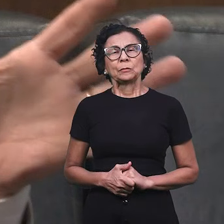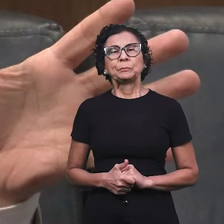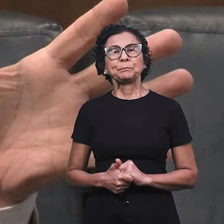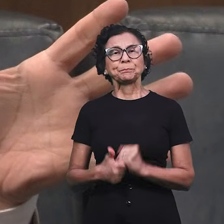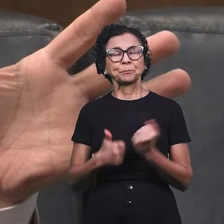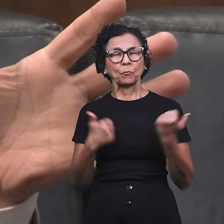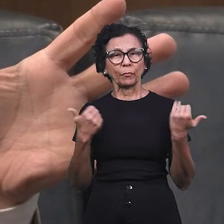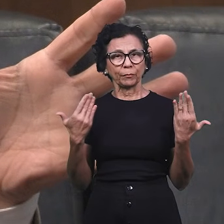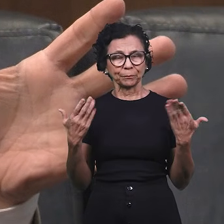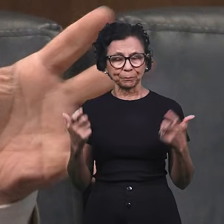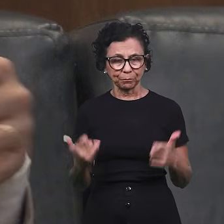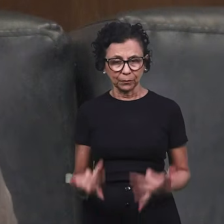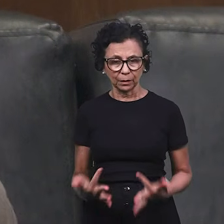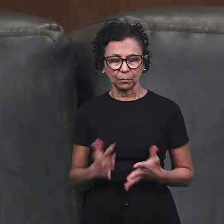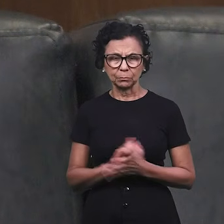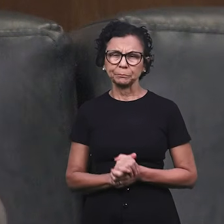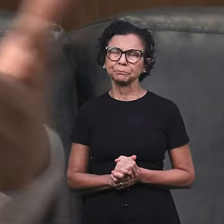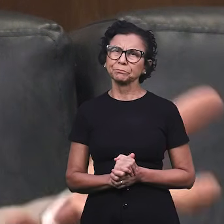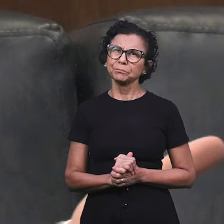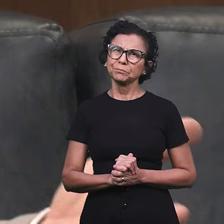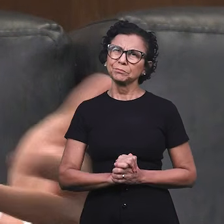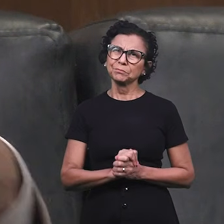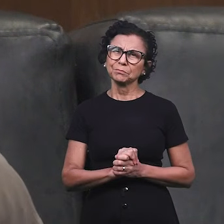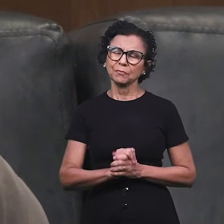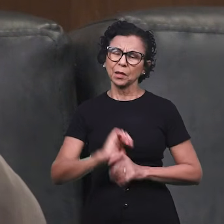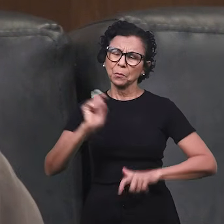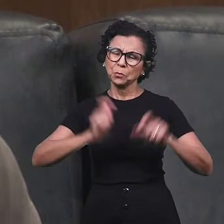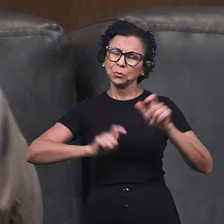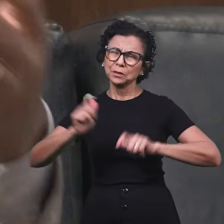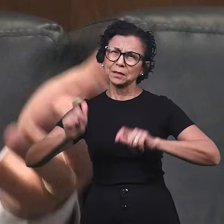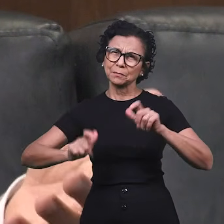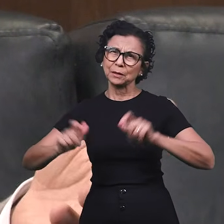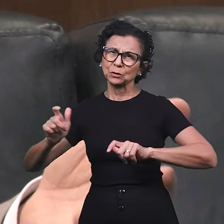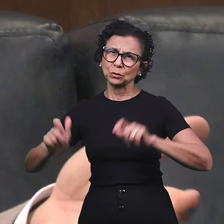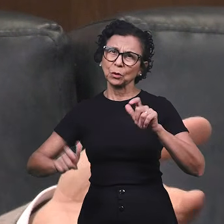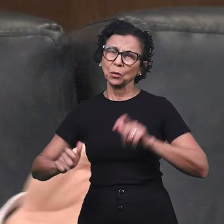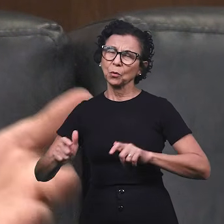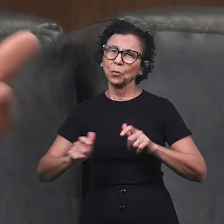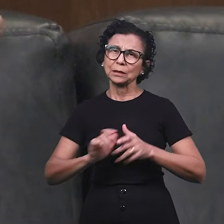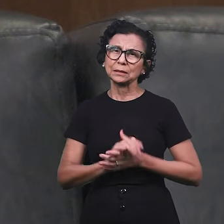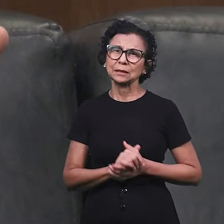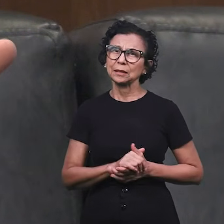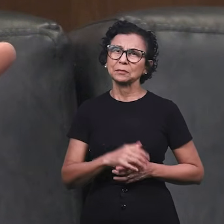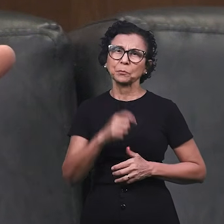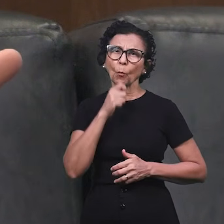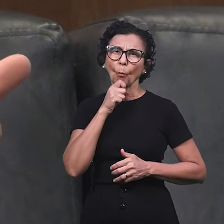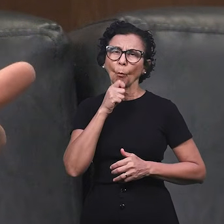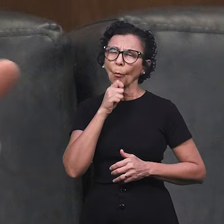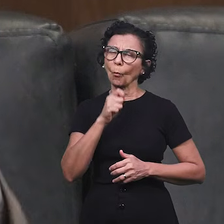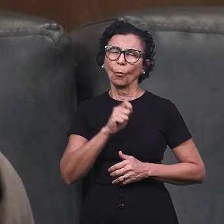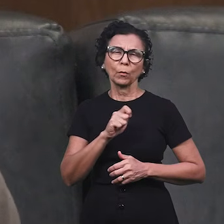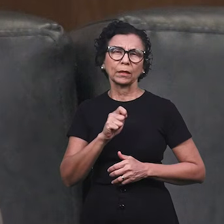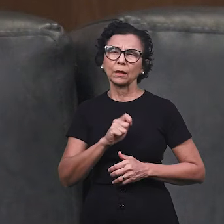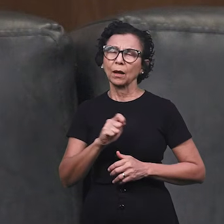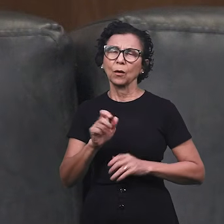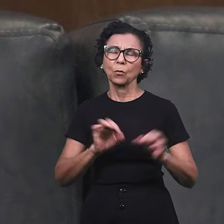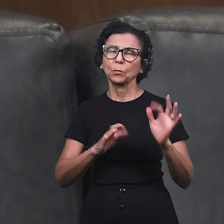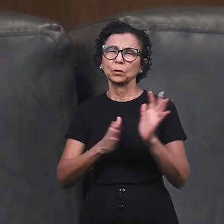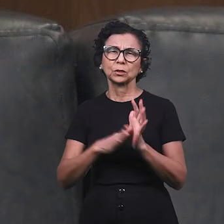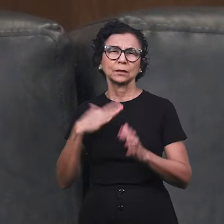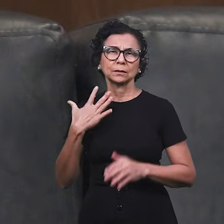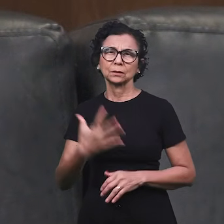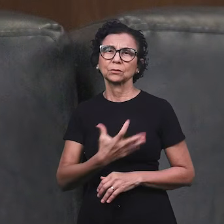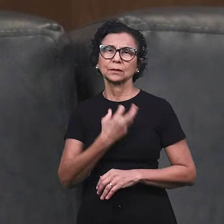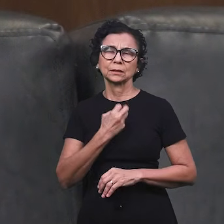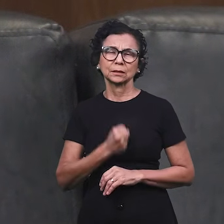estava no projeto. Isso não foi desenhado antes. Eles nem sabiam que tinham que orar para constituir uma família, que o lar